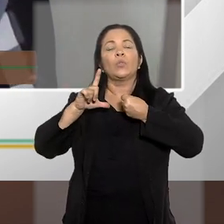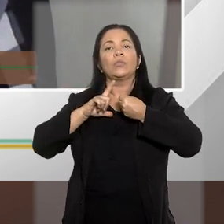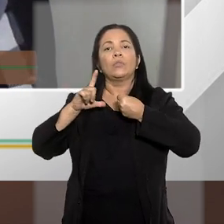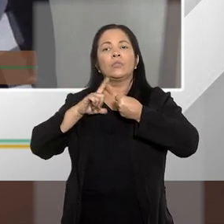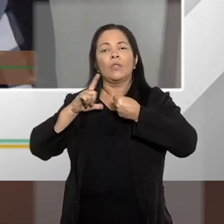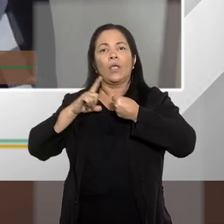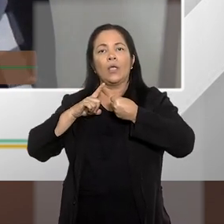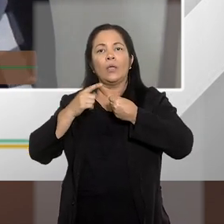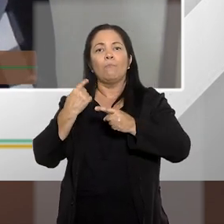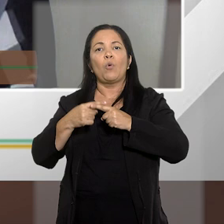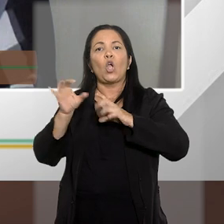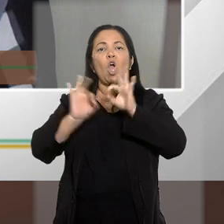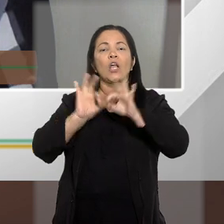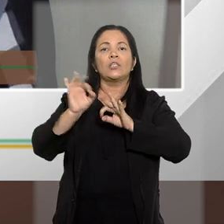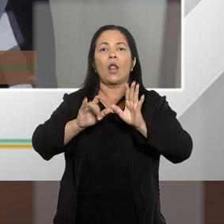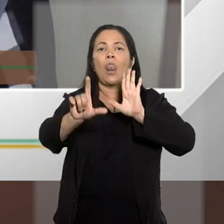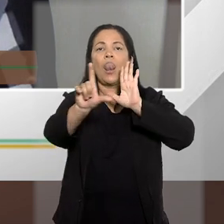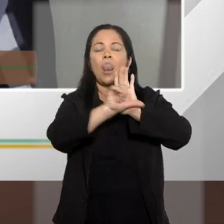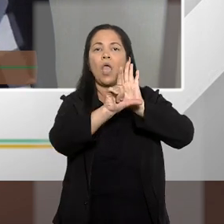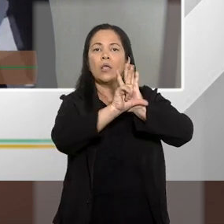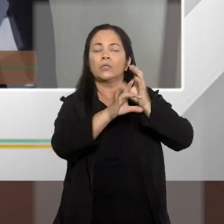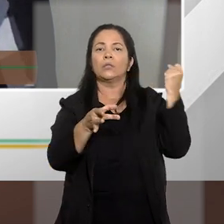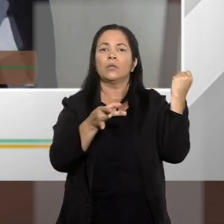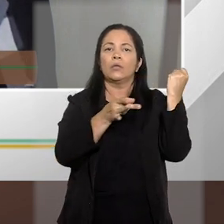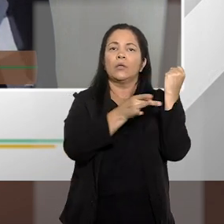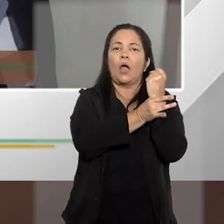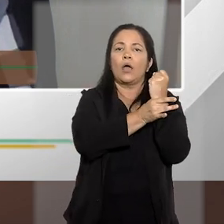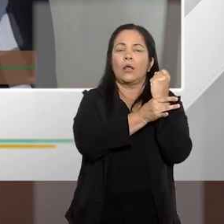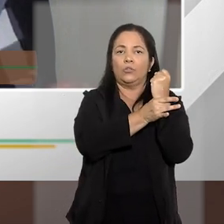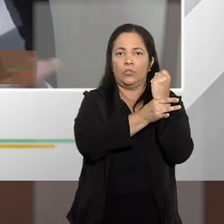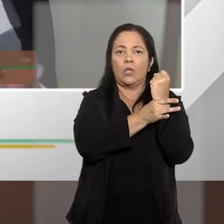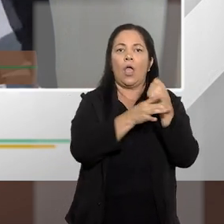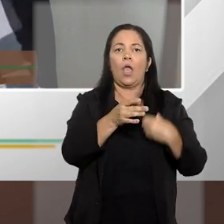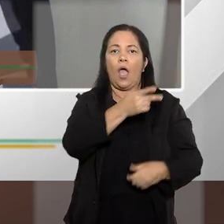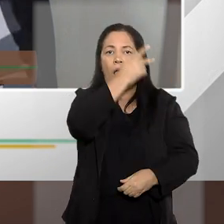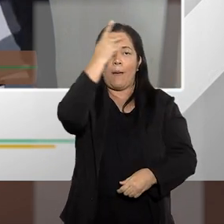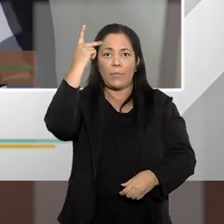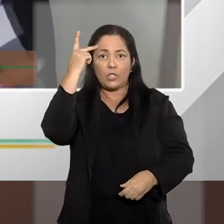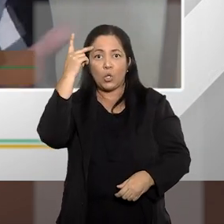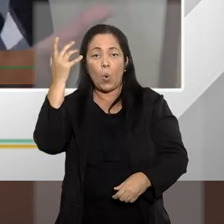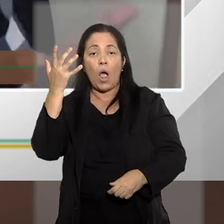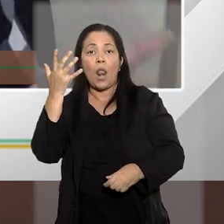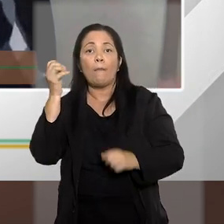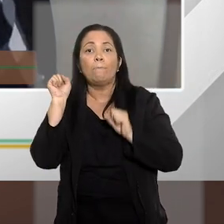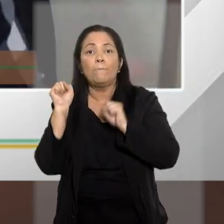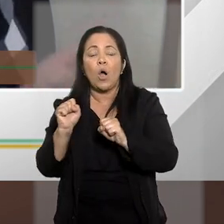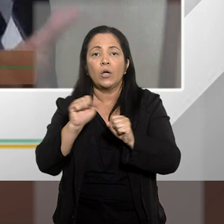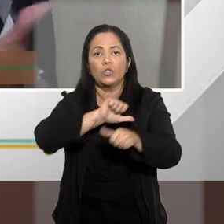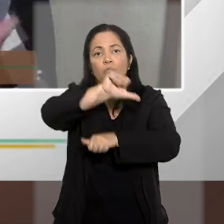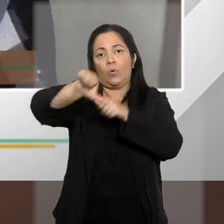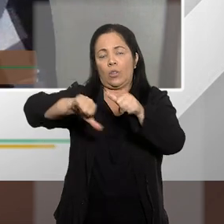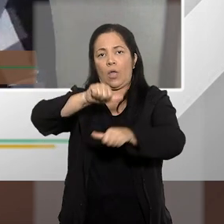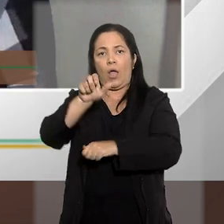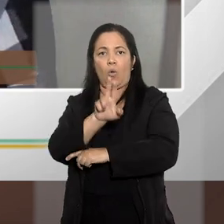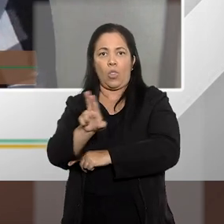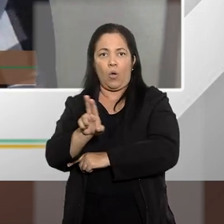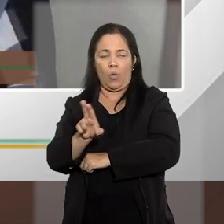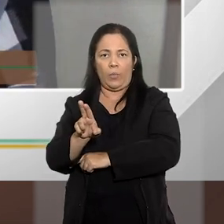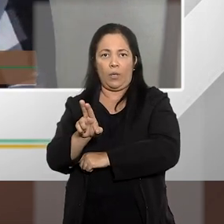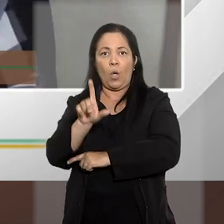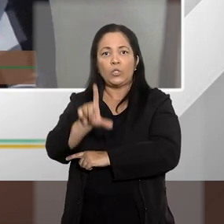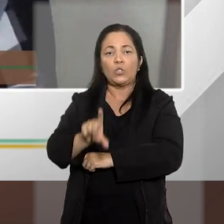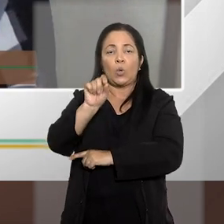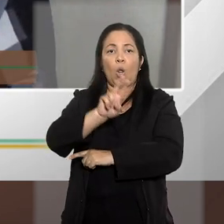que essas pessoas tivessem o direito de ter reconhecido seu nome social, que serviu inclusive de base para debate em escolas, em